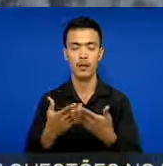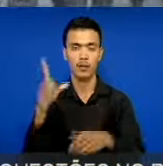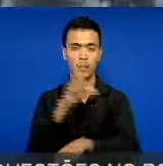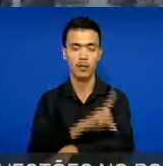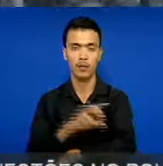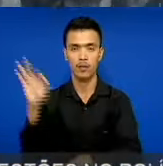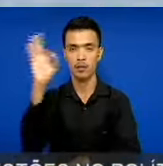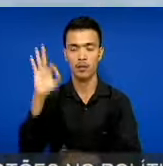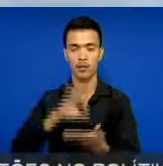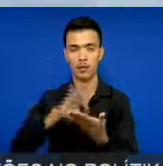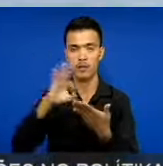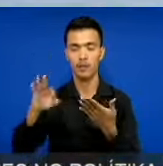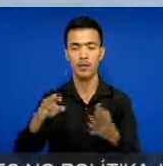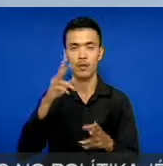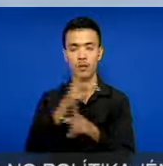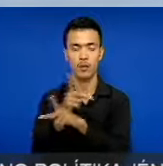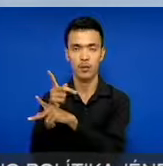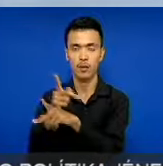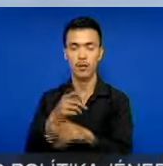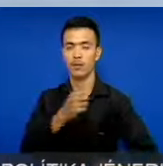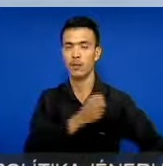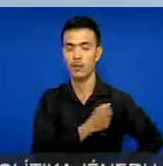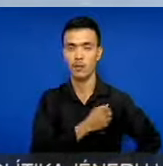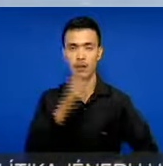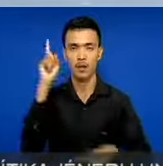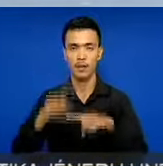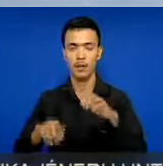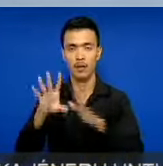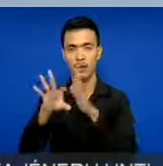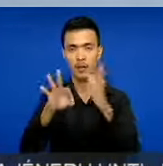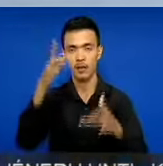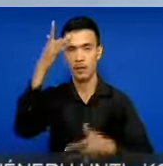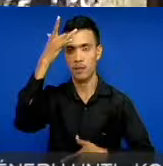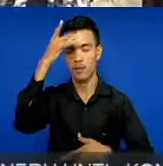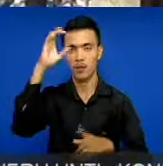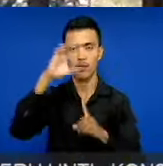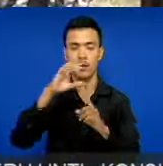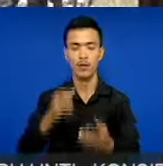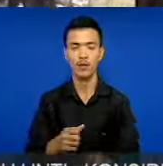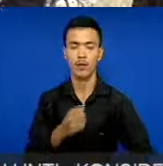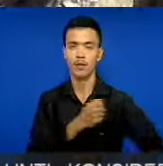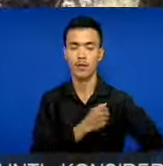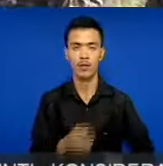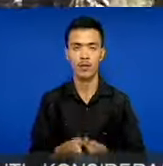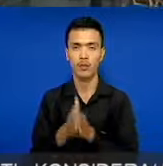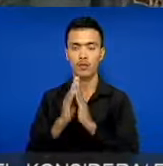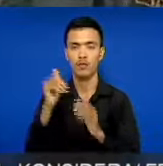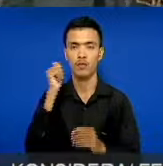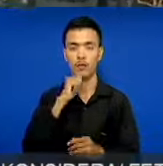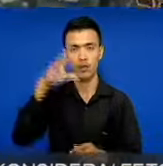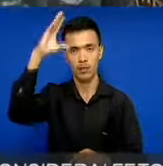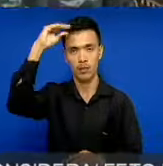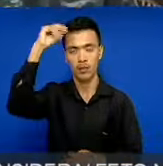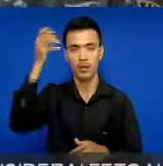sexta-feira, rode vita militar la Belejeta Moras. Comando FFTL Mo susuba militar feto no manesira, ato